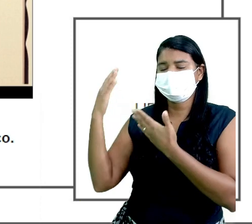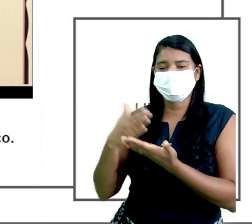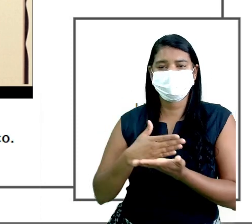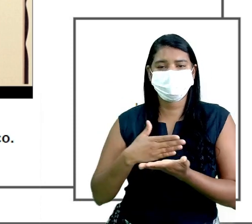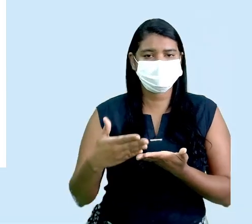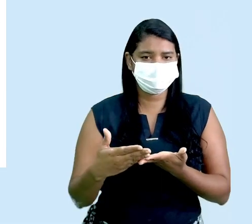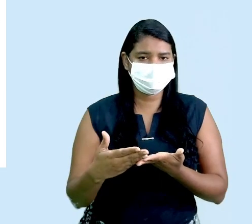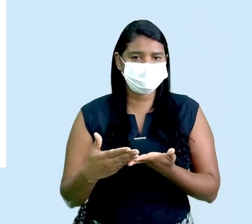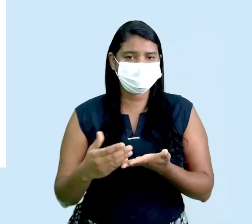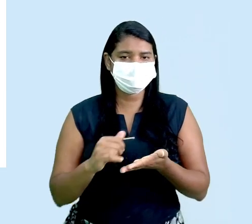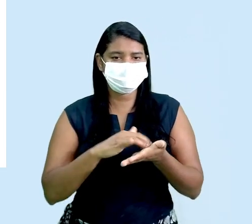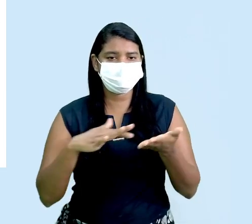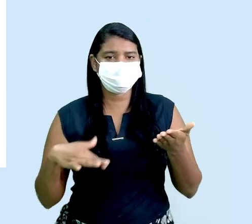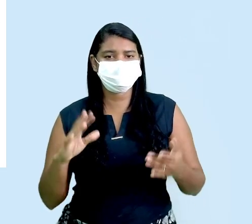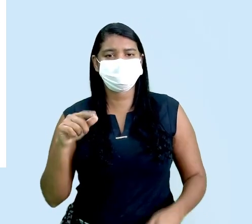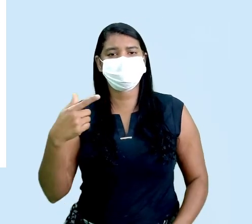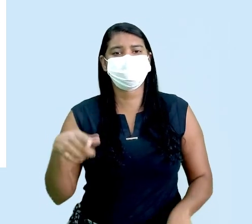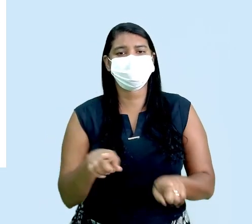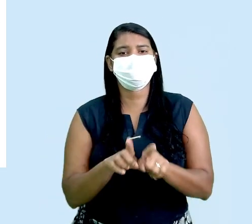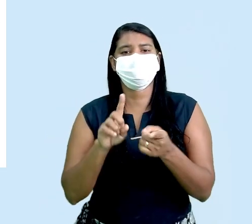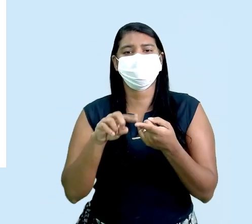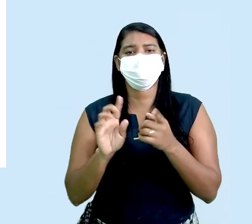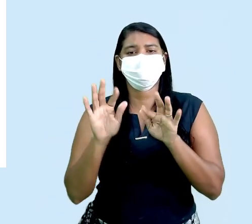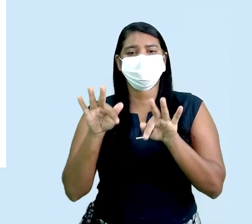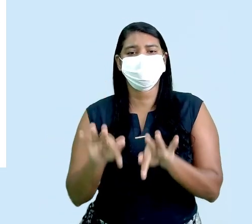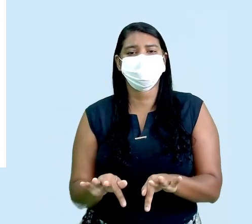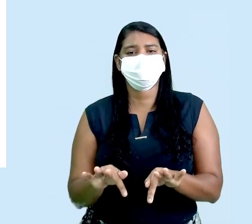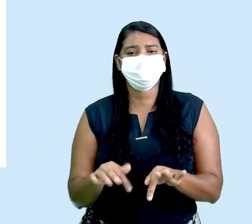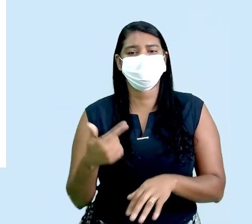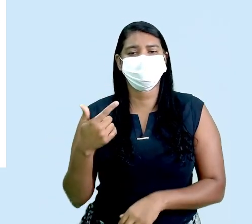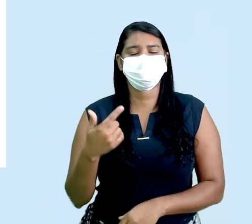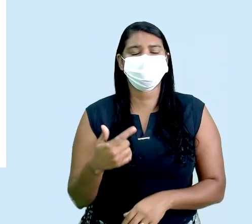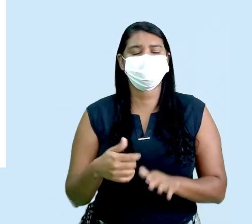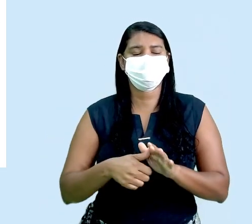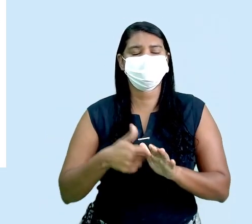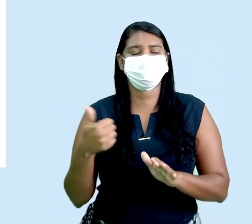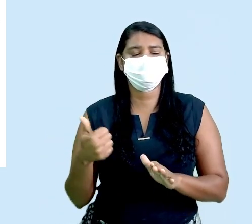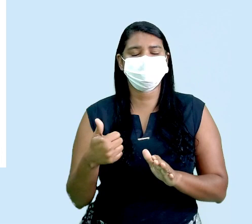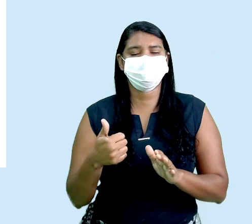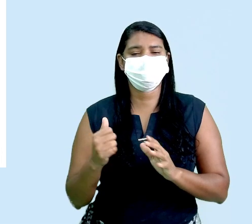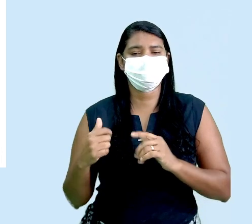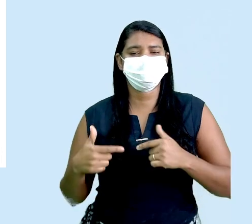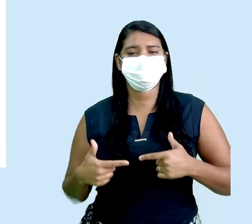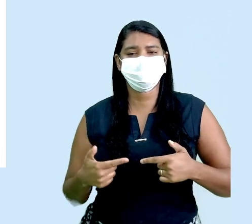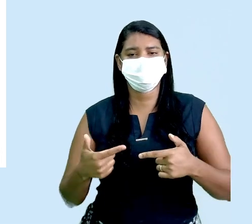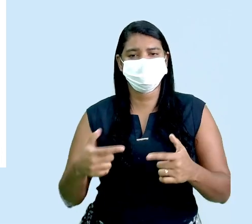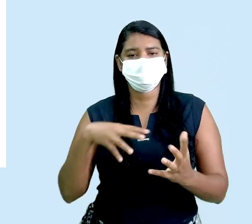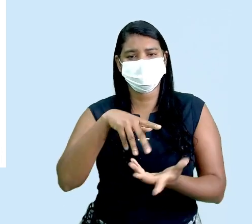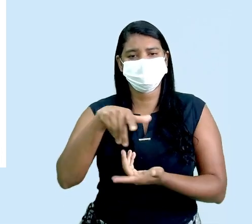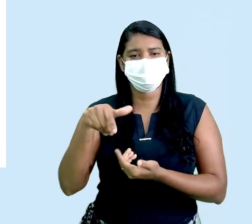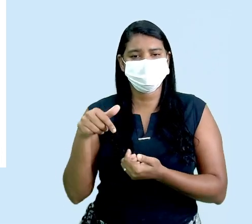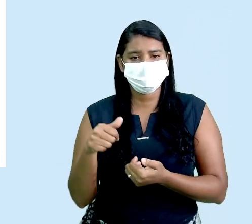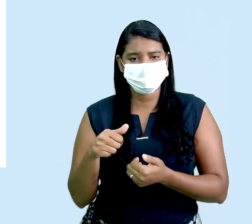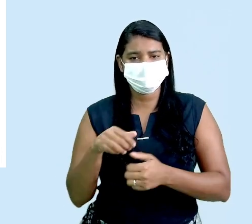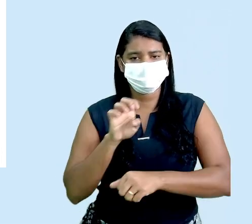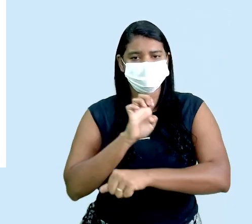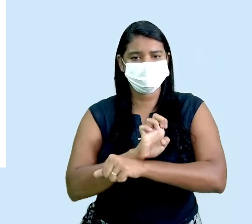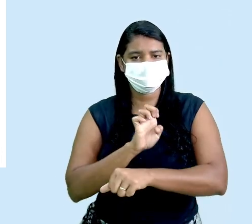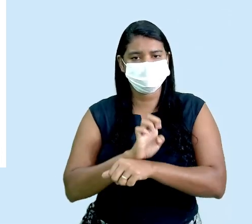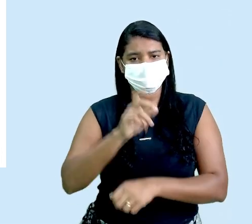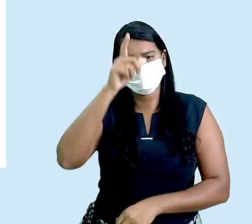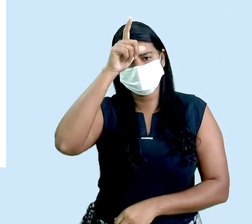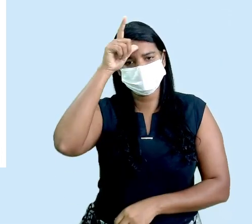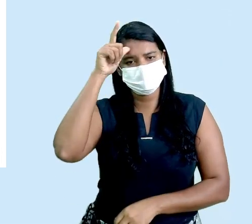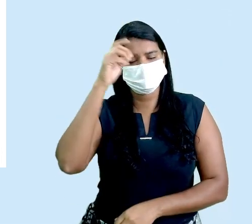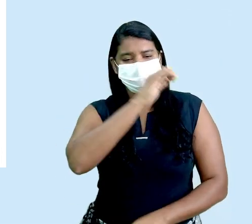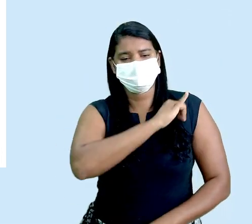né? Depois, com o fim da Primeira Guerra Mundial, a necessidade de reestruturação do Estado alemão, né? Cai o Império, você